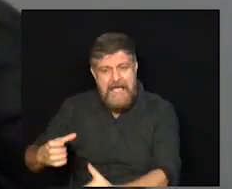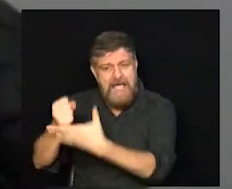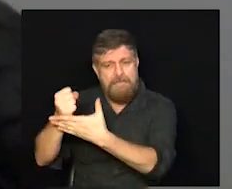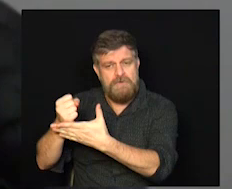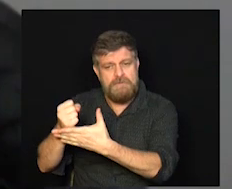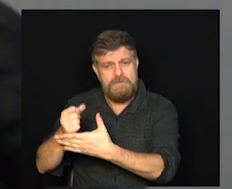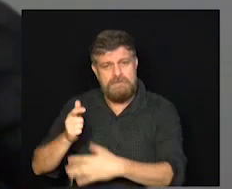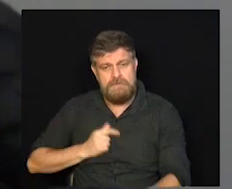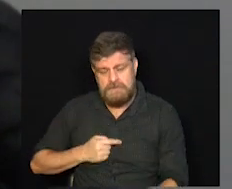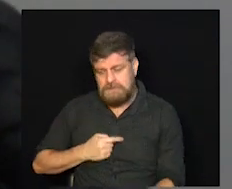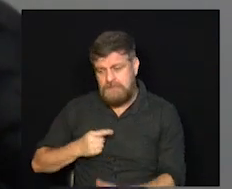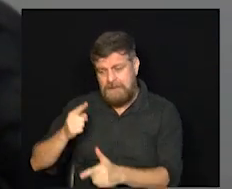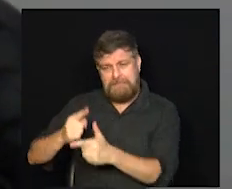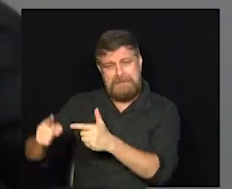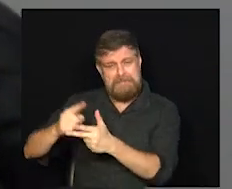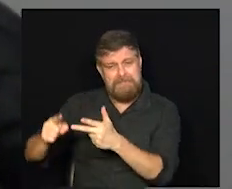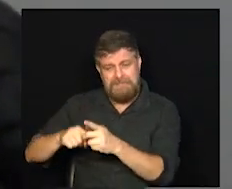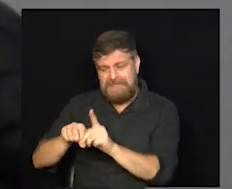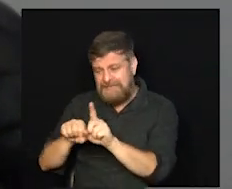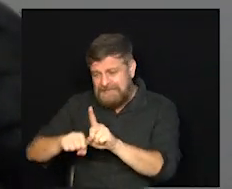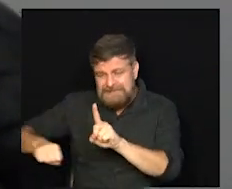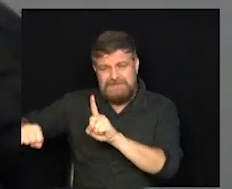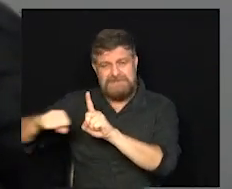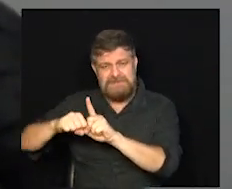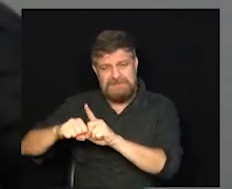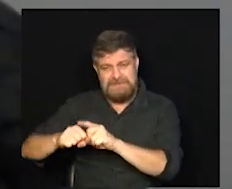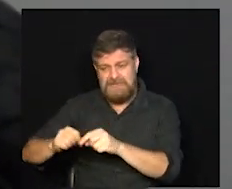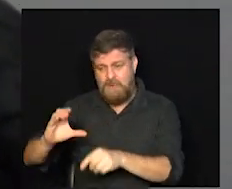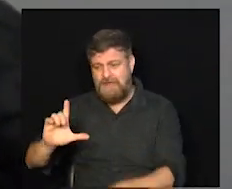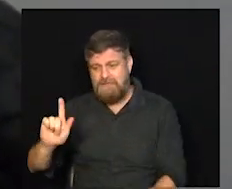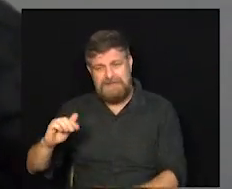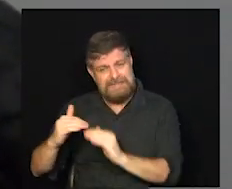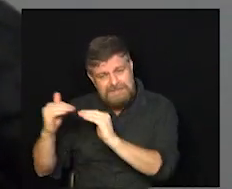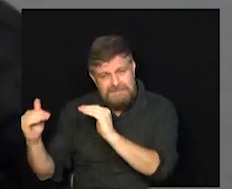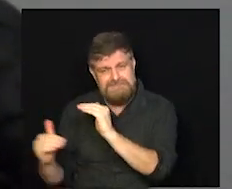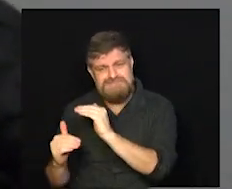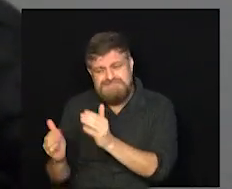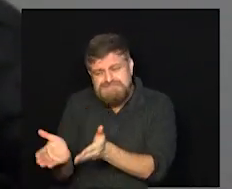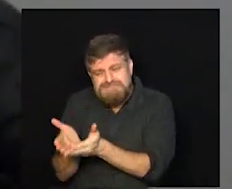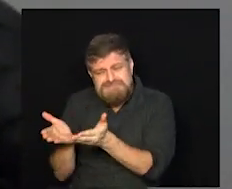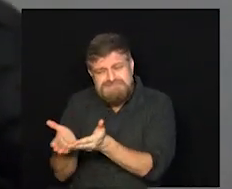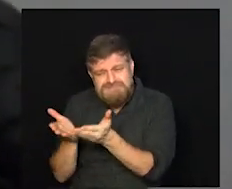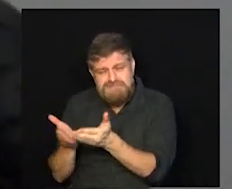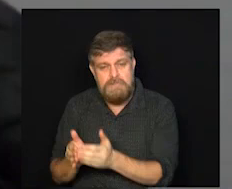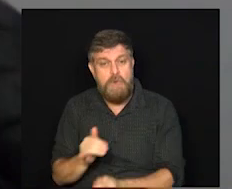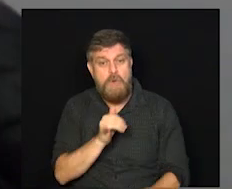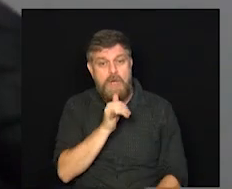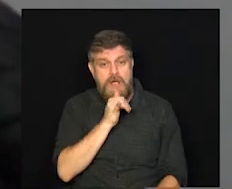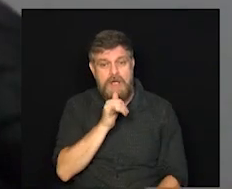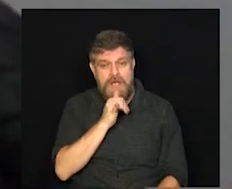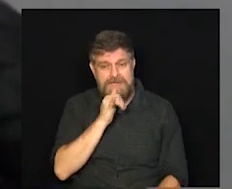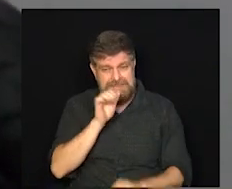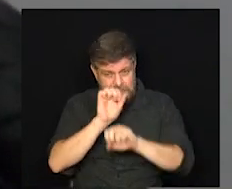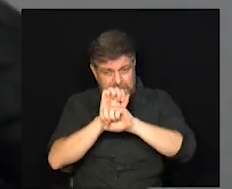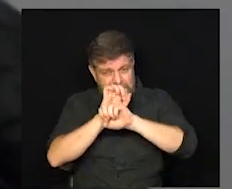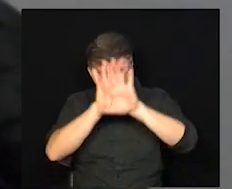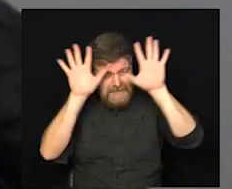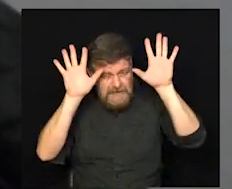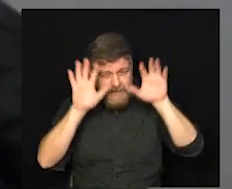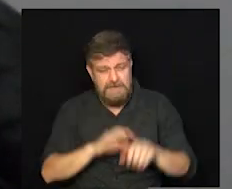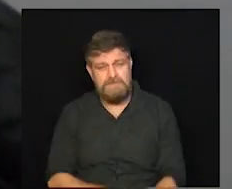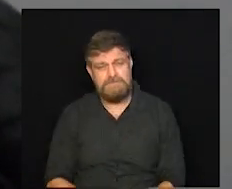da situação, né, social, principalmente aqui no Campo Grande, né? Para dar um exemplo e ficar um pouco mais claro,